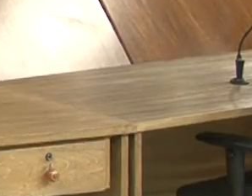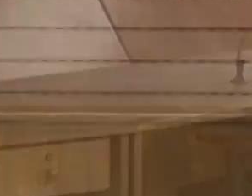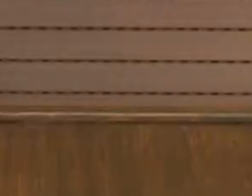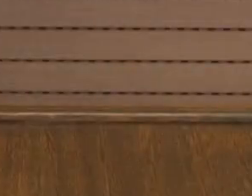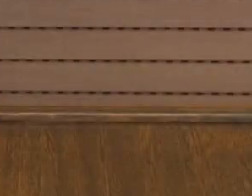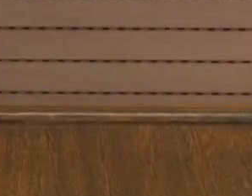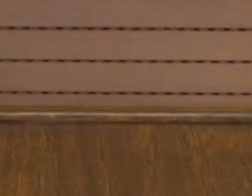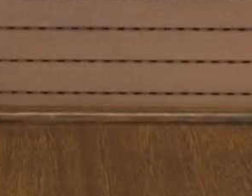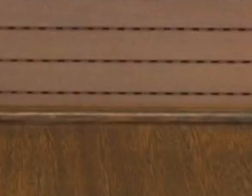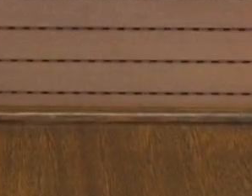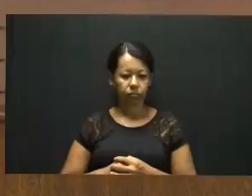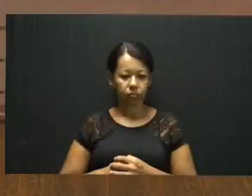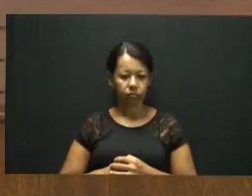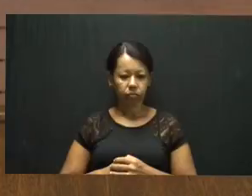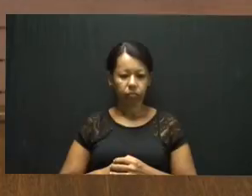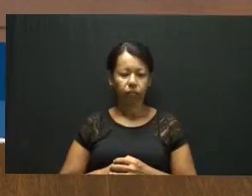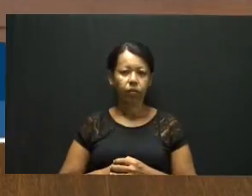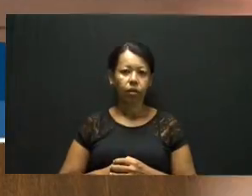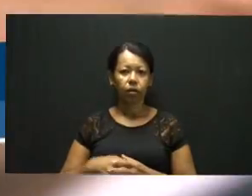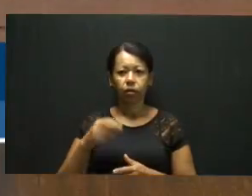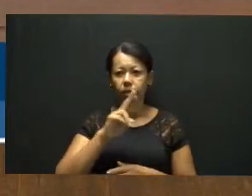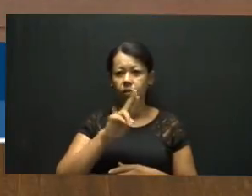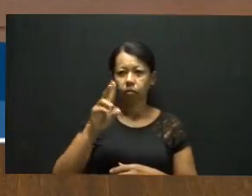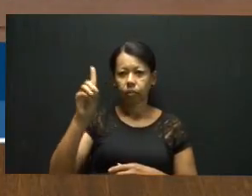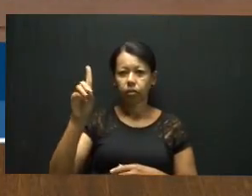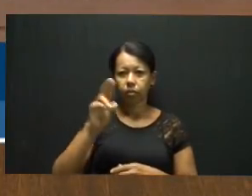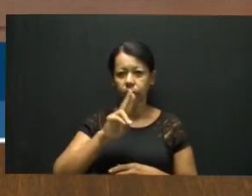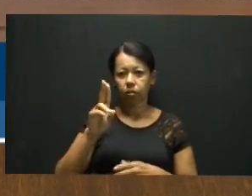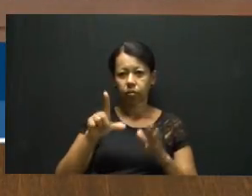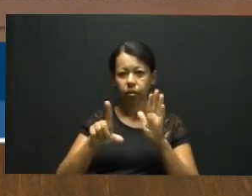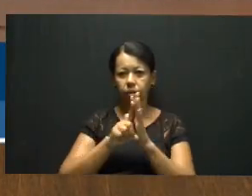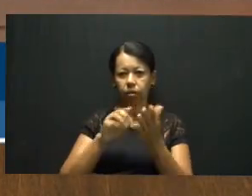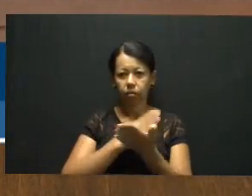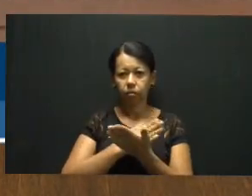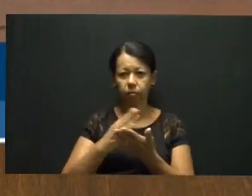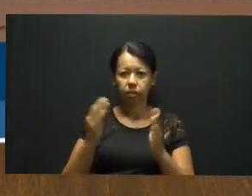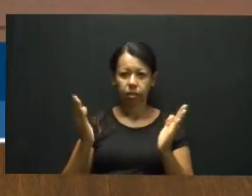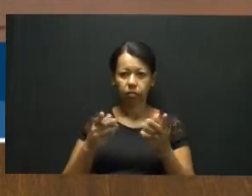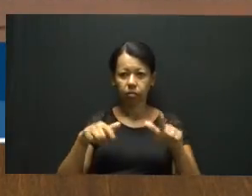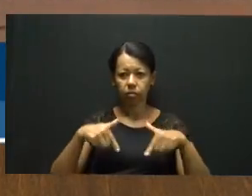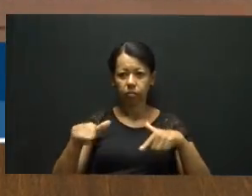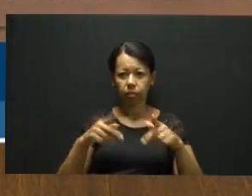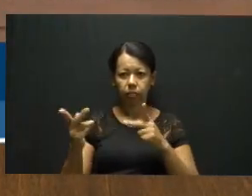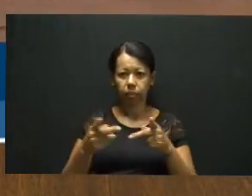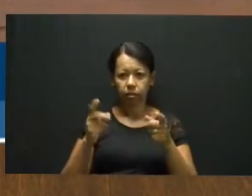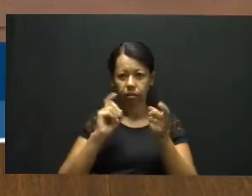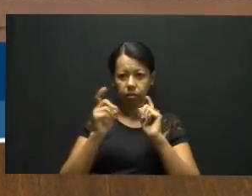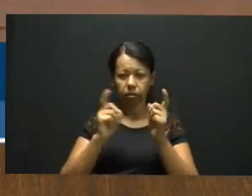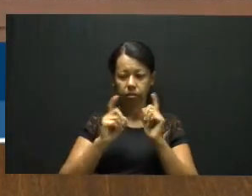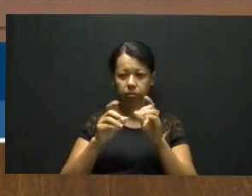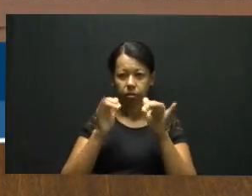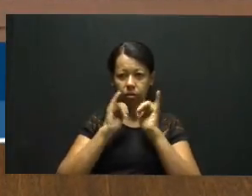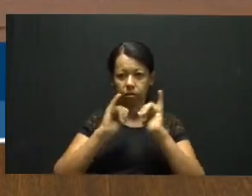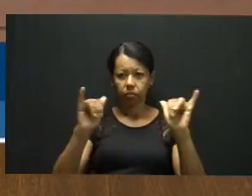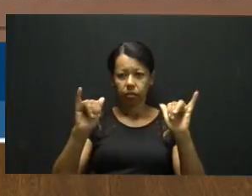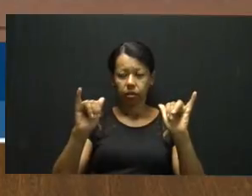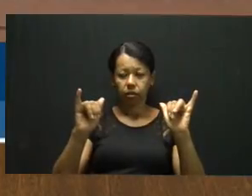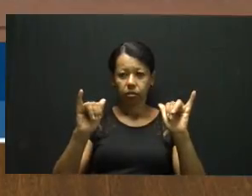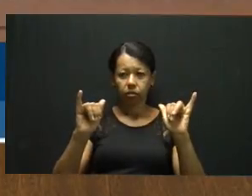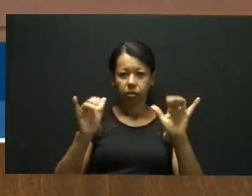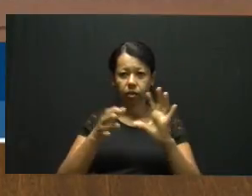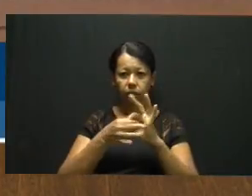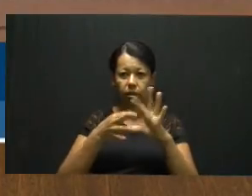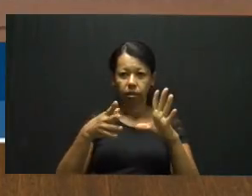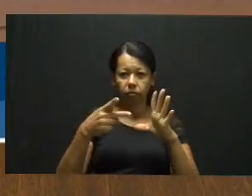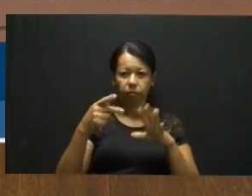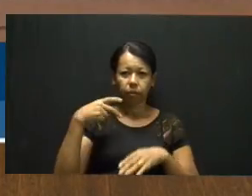Havendo número legal, em nome de Deus e da lei, declaro abertos os trabalhos da presente sessão. Comunico que se encontra na mesa, à disposição